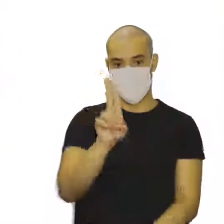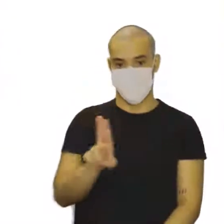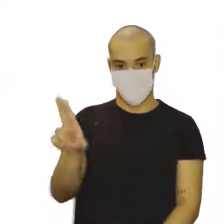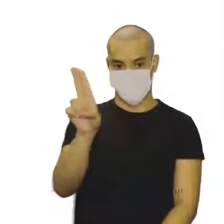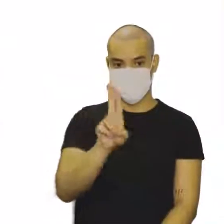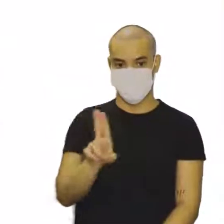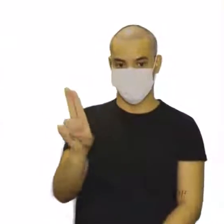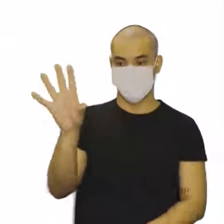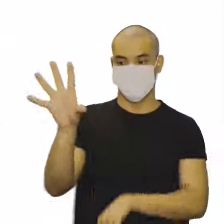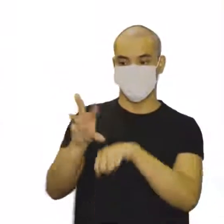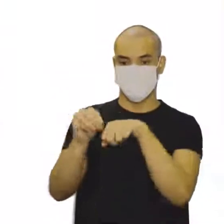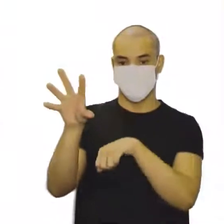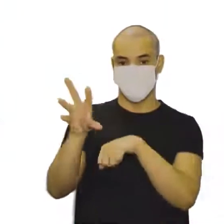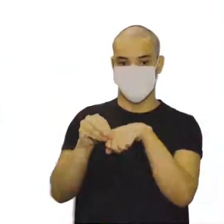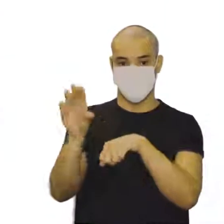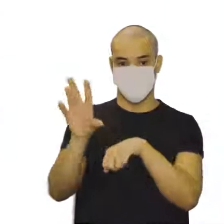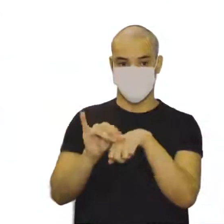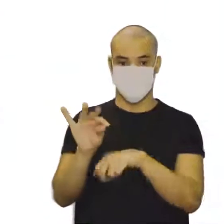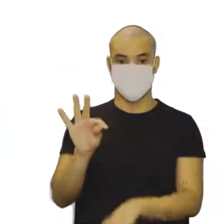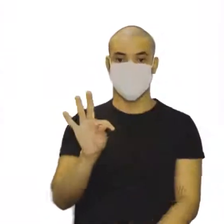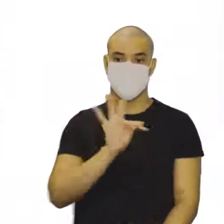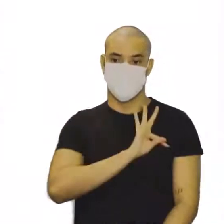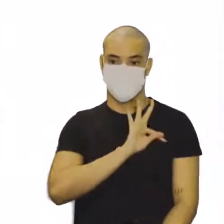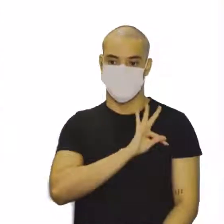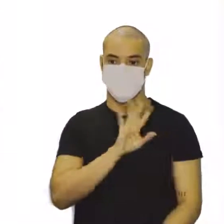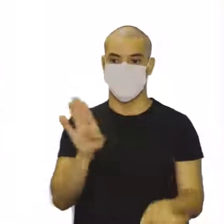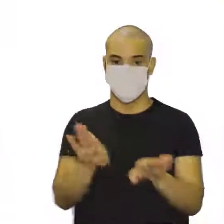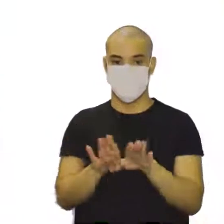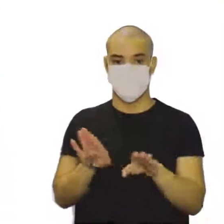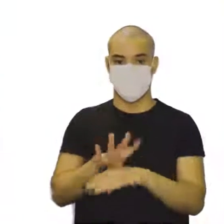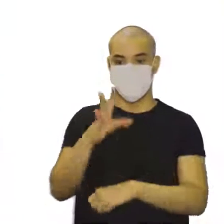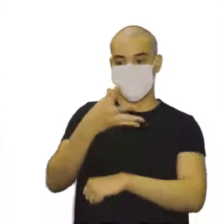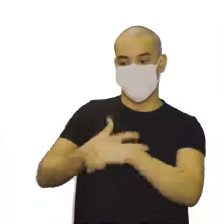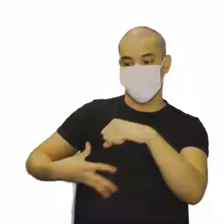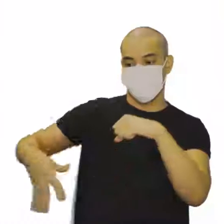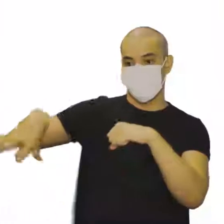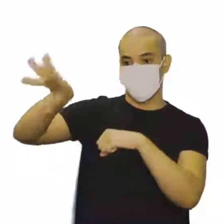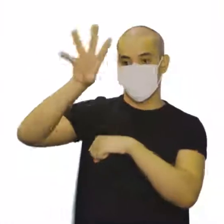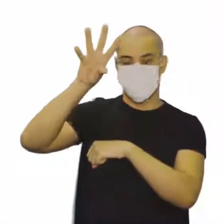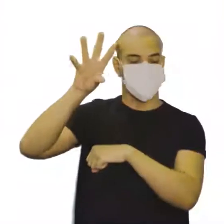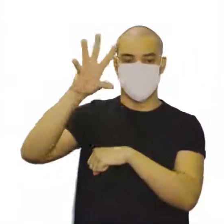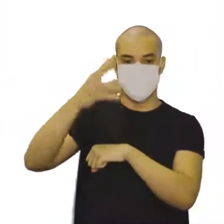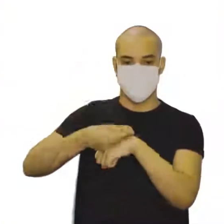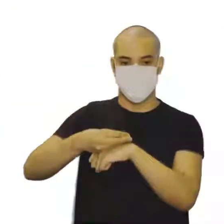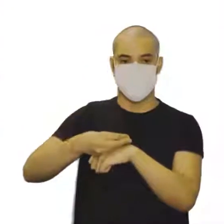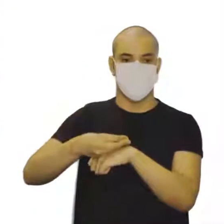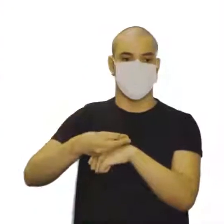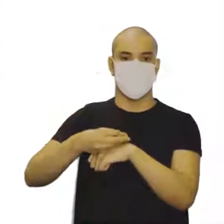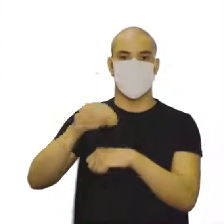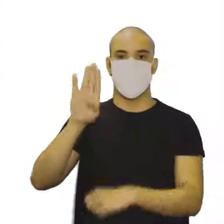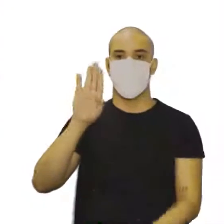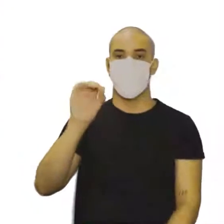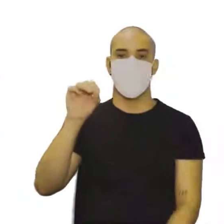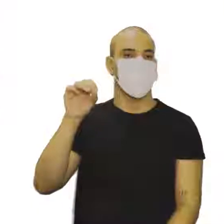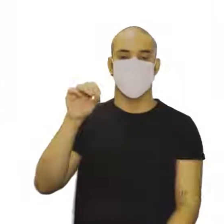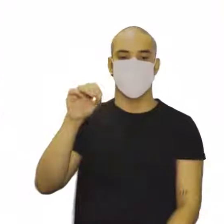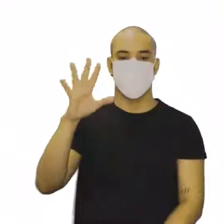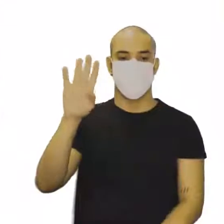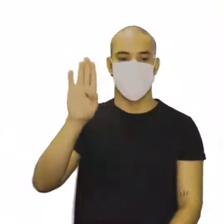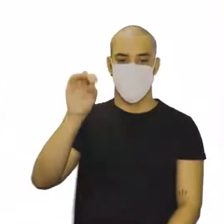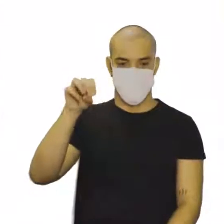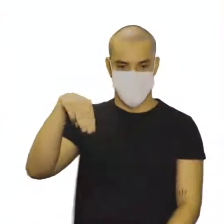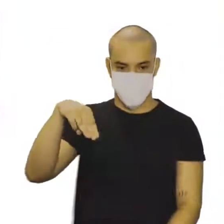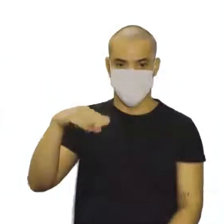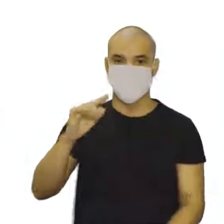utilizando conhecimentos técnicos e bom senso também, né, pessoal? Então, tudo tem que ter bom senso aí da parte do ser